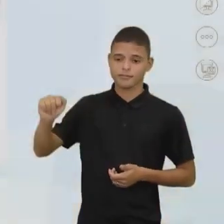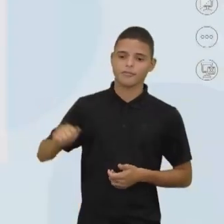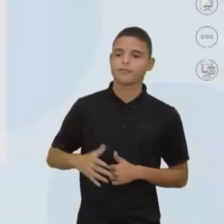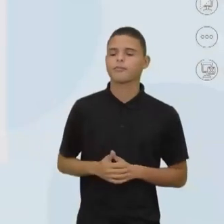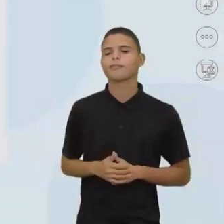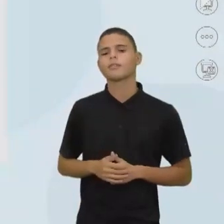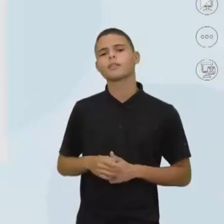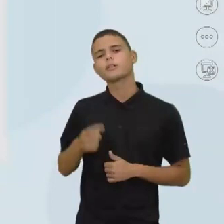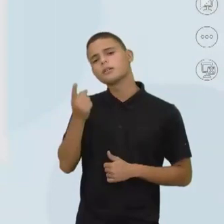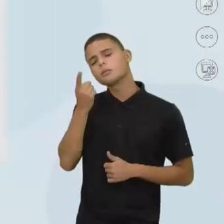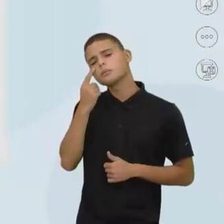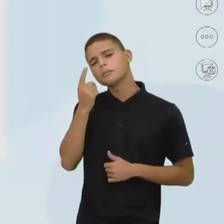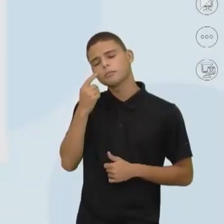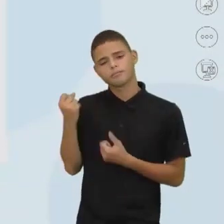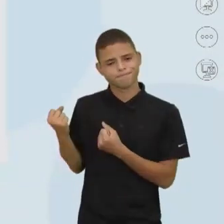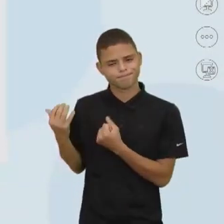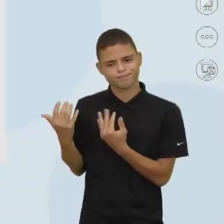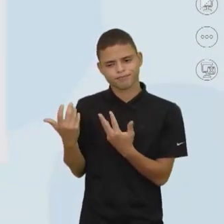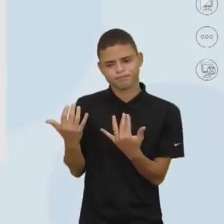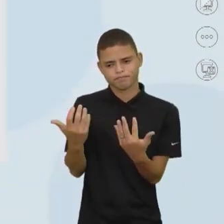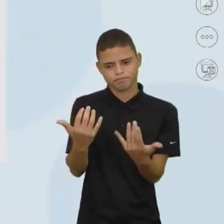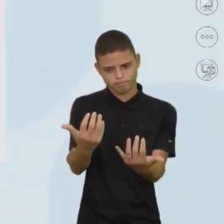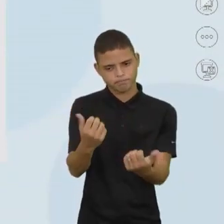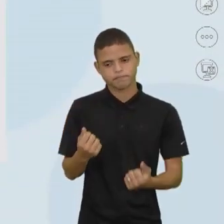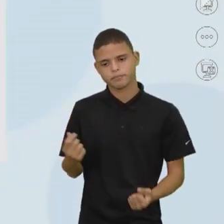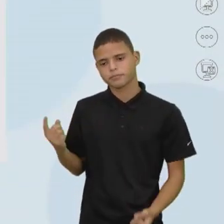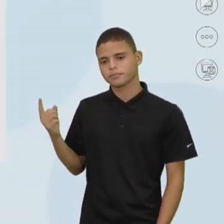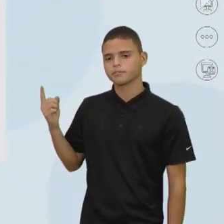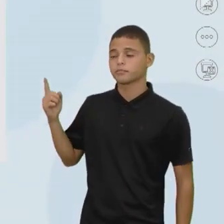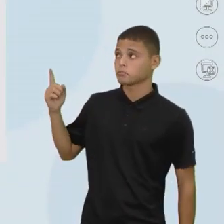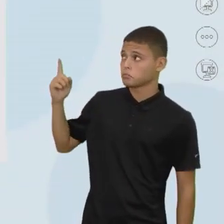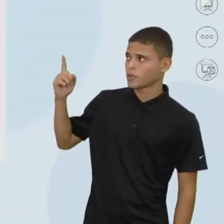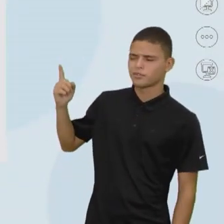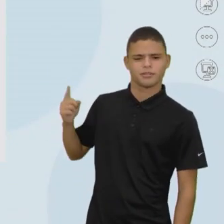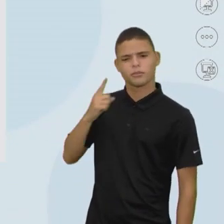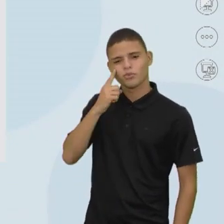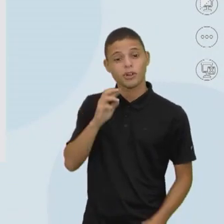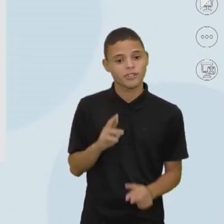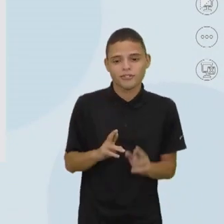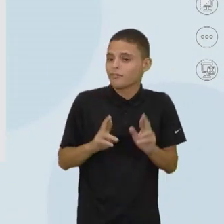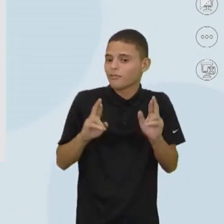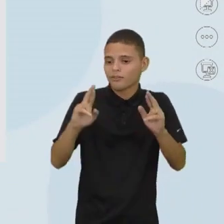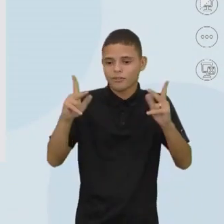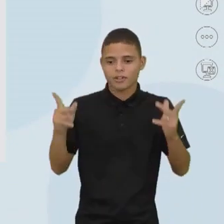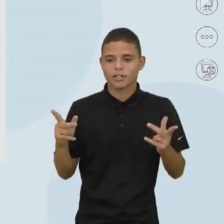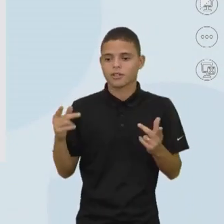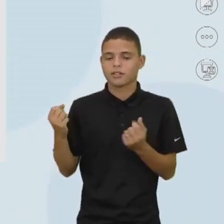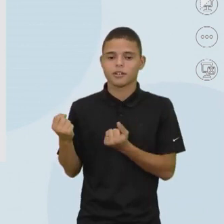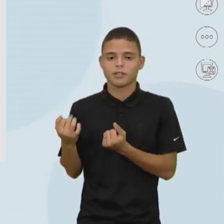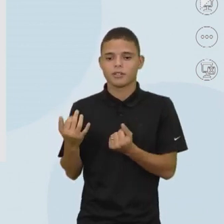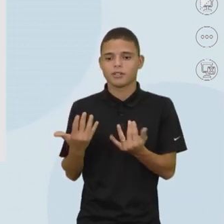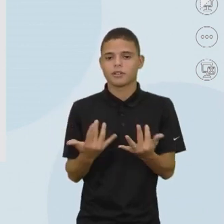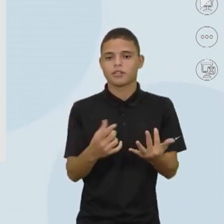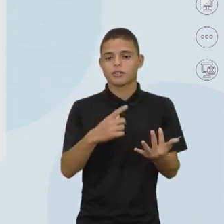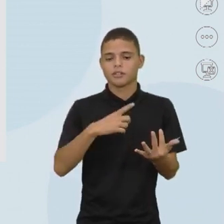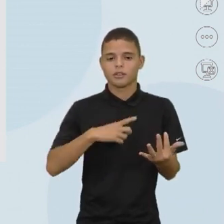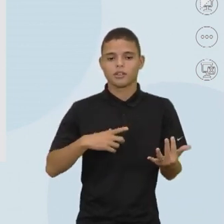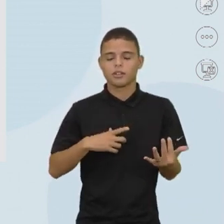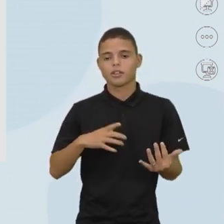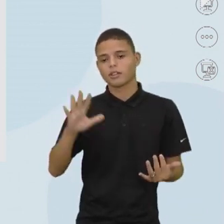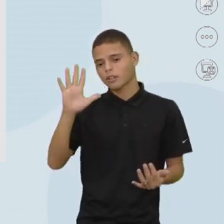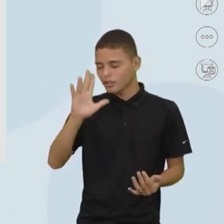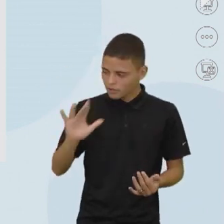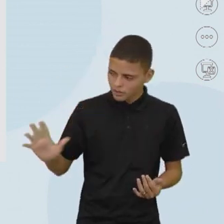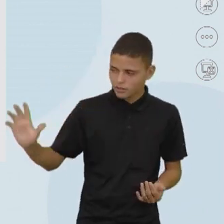ó. O próximo mapa mostra aí a vegetação e olha a diversidade de vegetação que nós temos